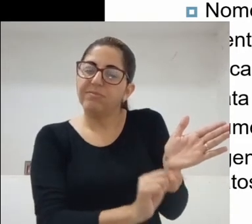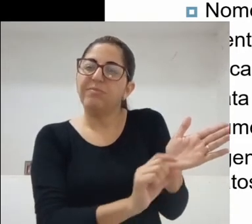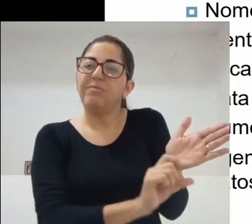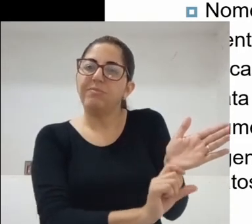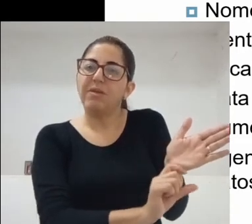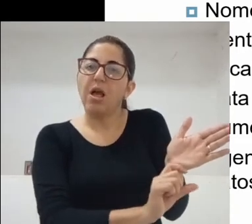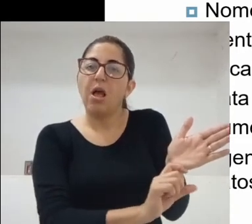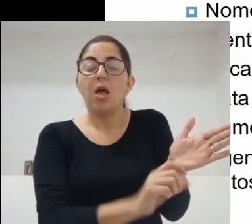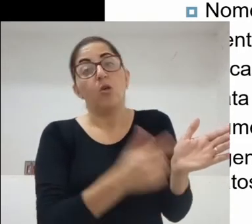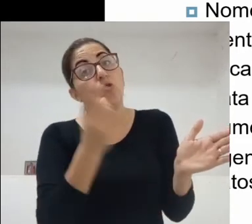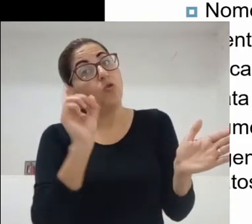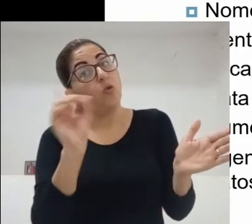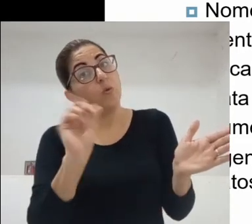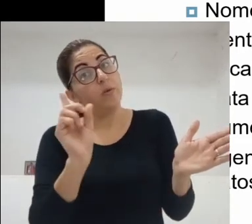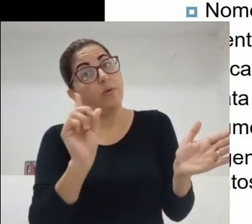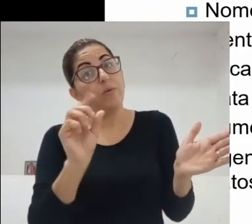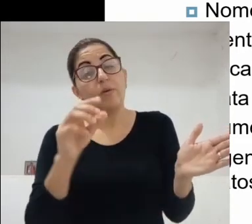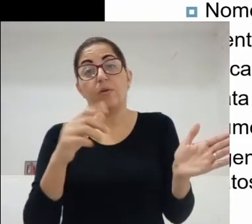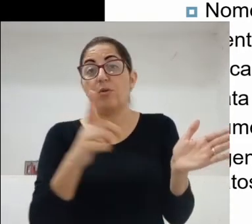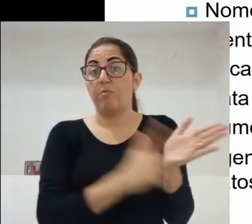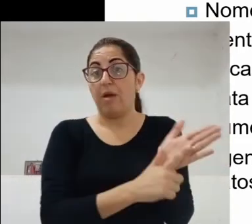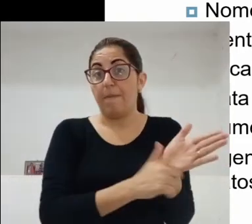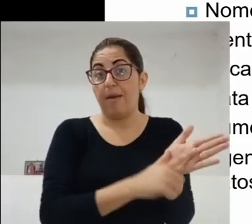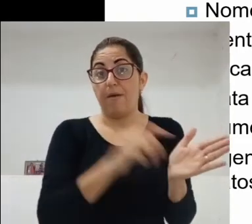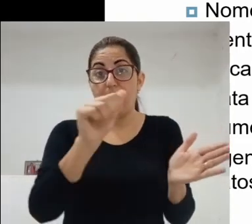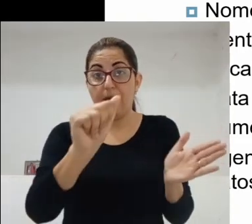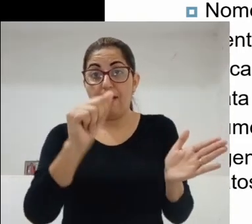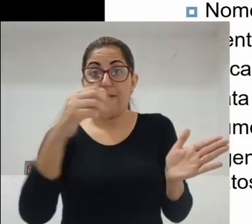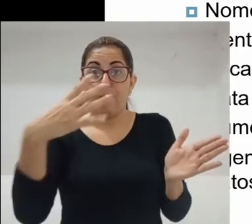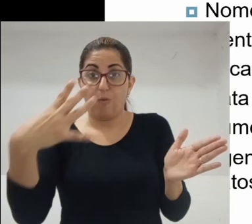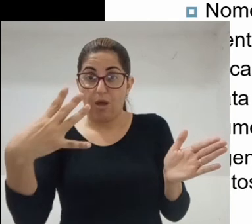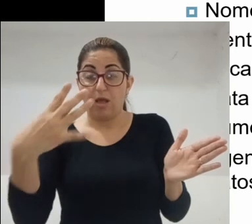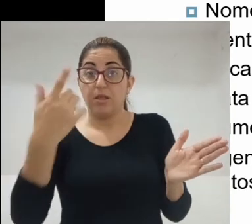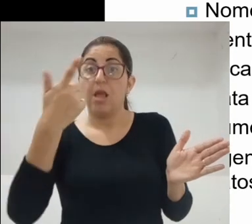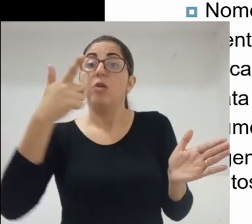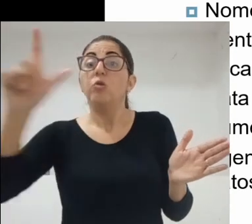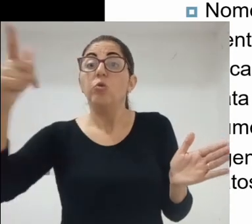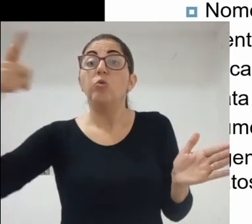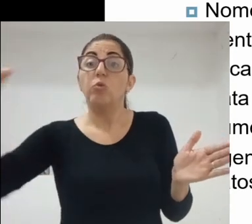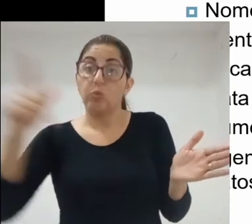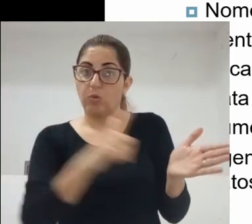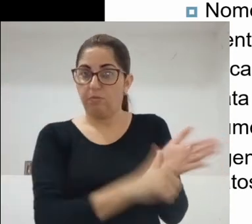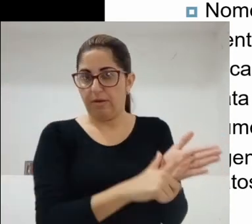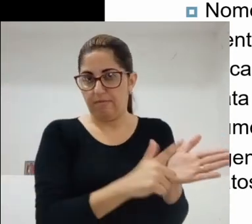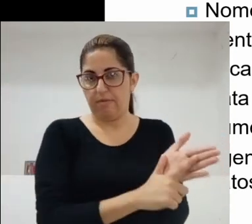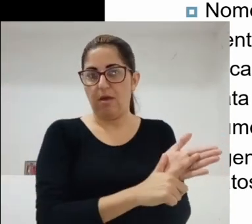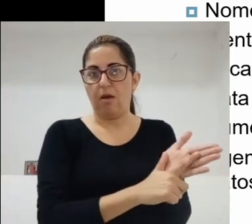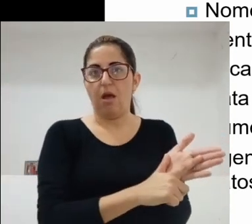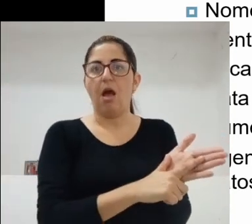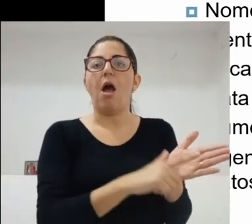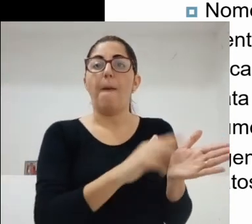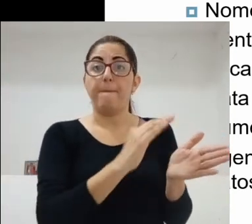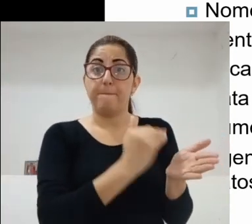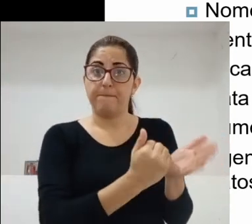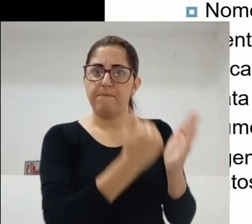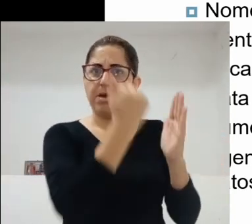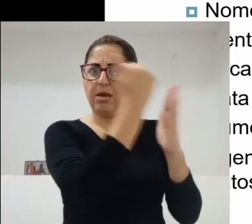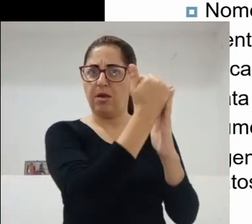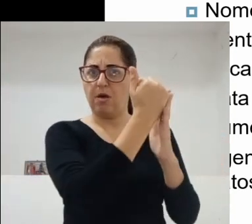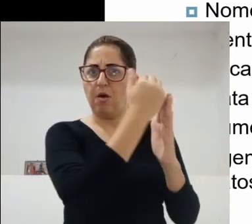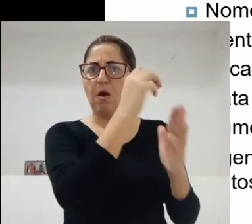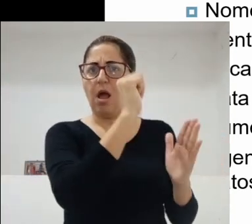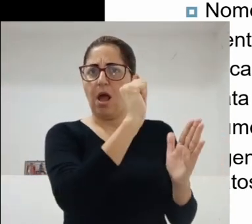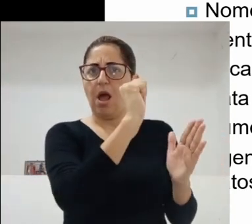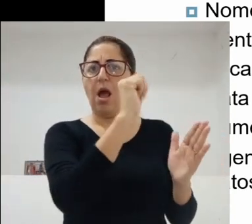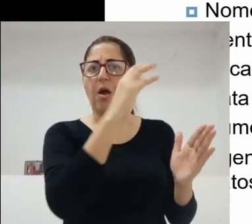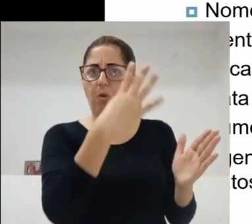folha, né, com exceção da folha A4, que ele acaba cobrindo toda a área de desenho da folha. Mas no restante,